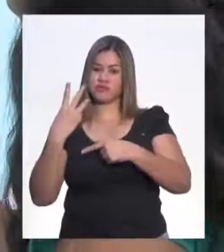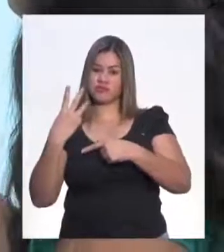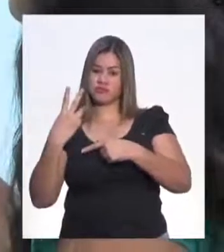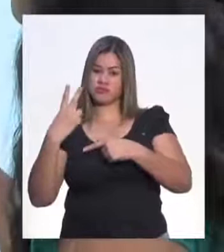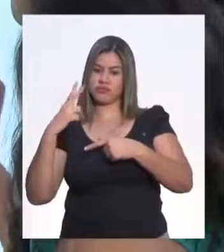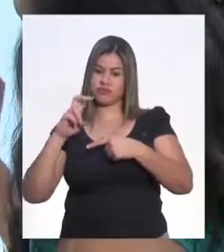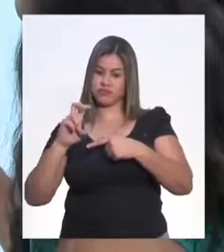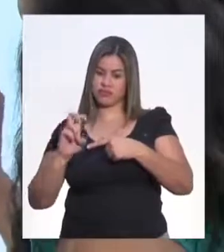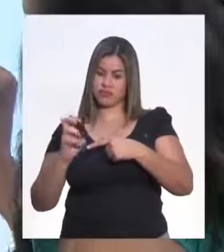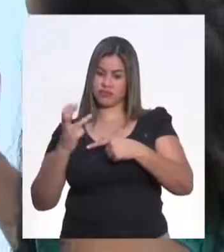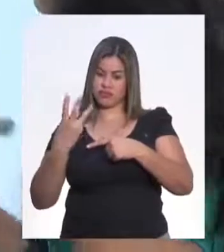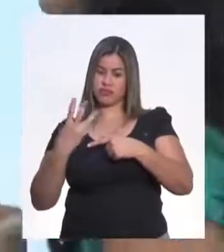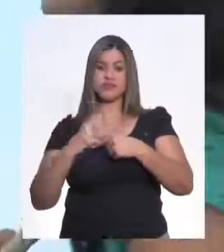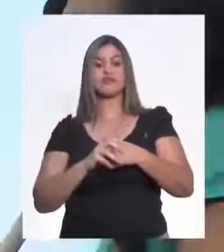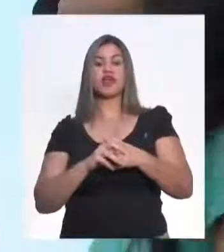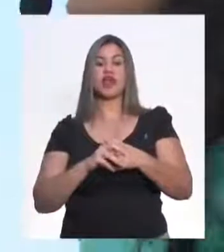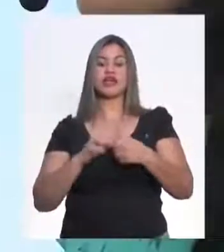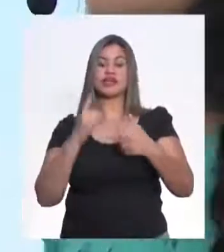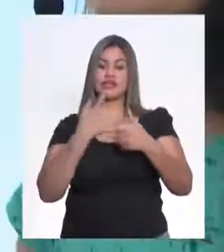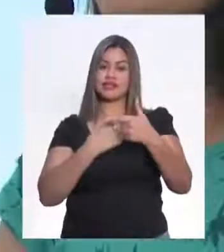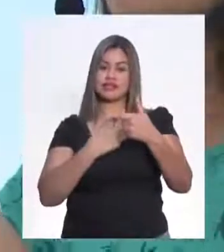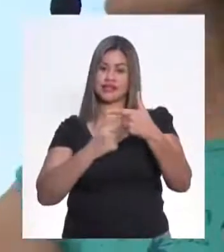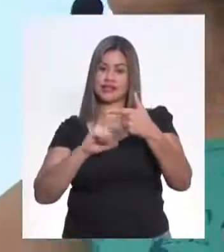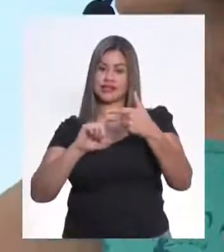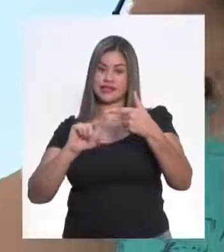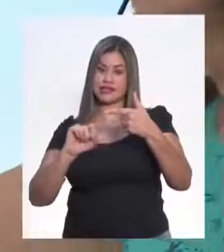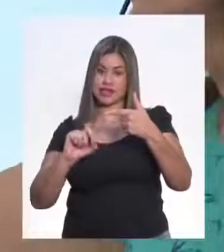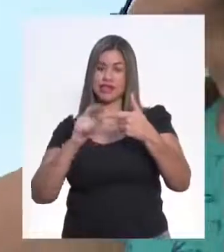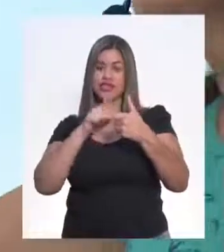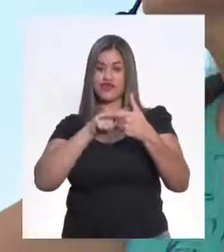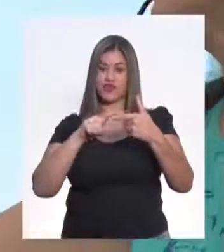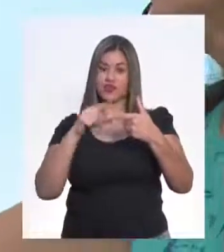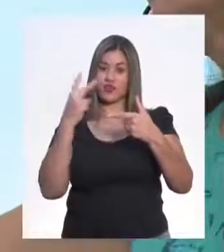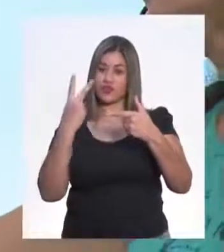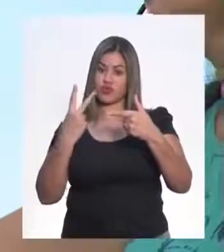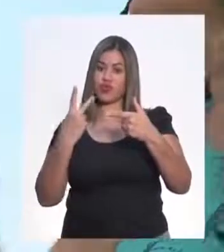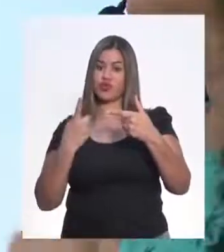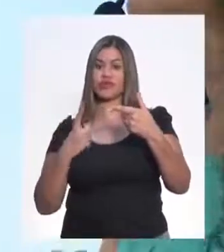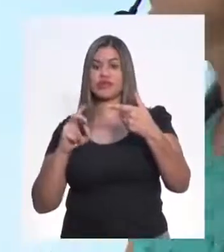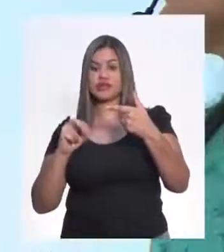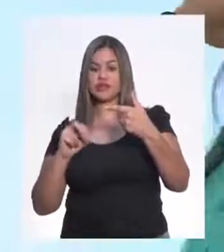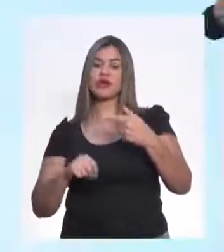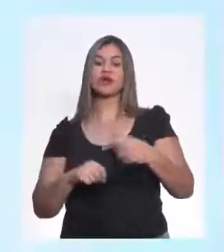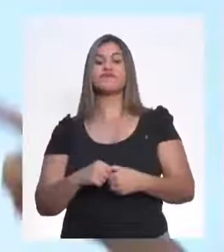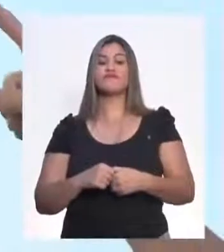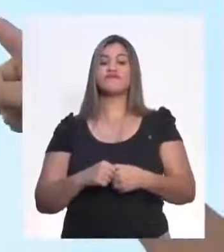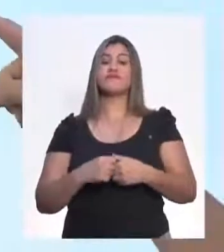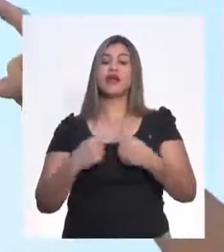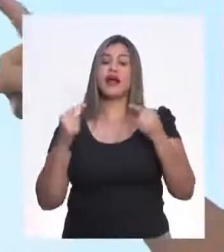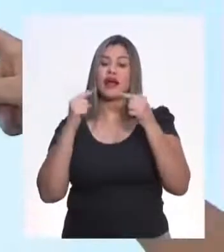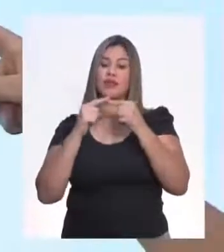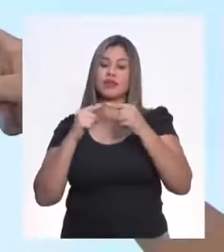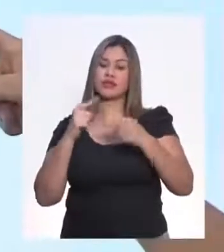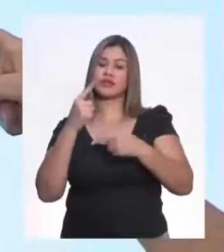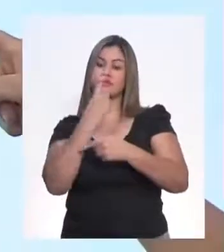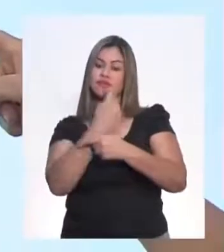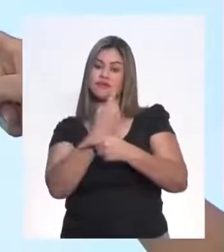100 dividido por 2, 50. Então, 3 inteiros e 6 centésimos equivale